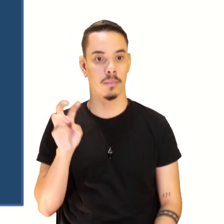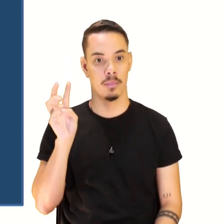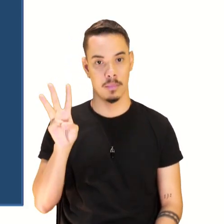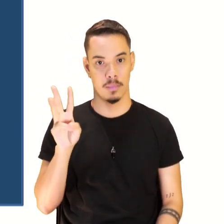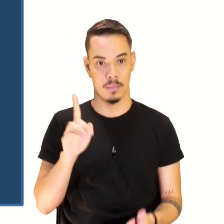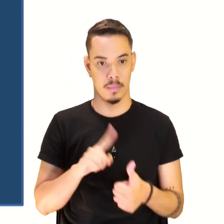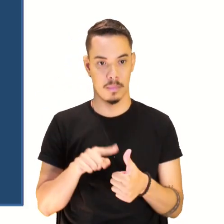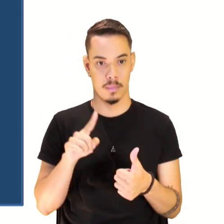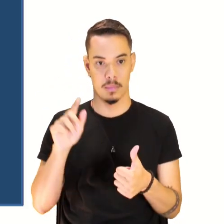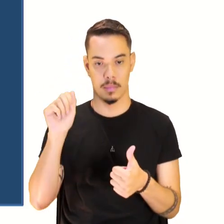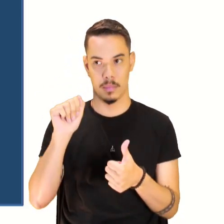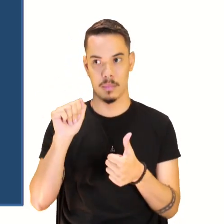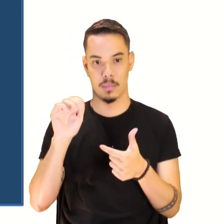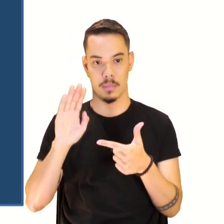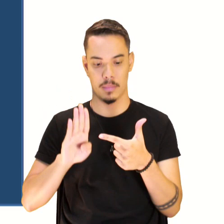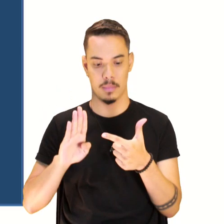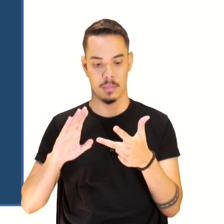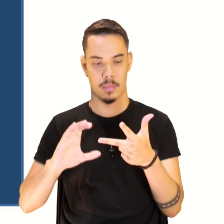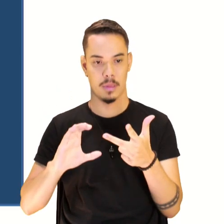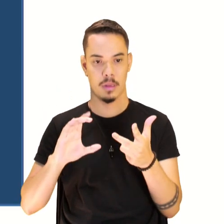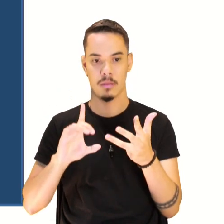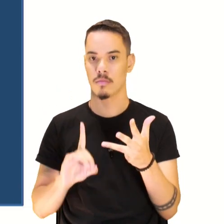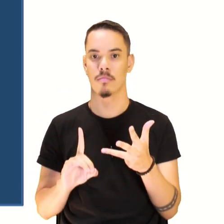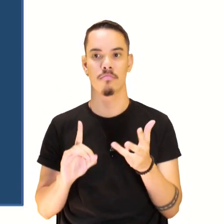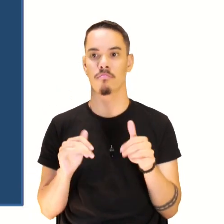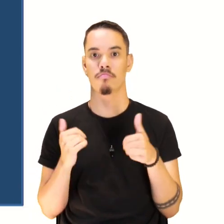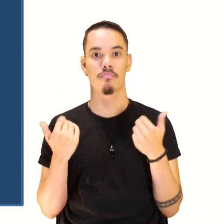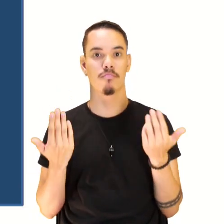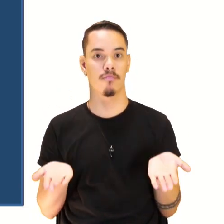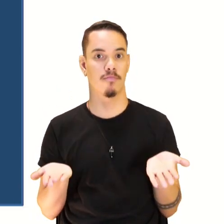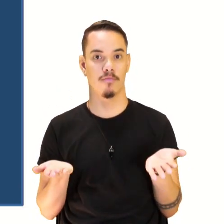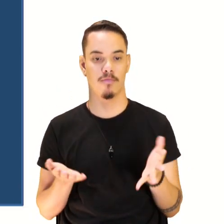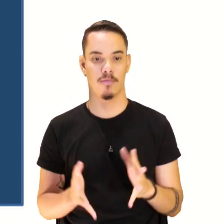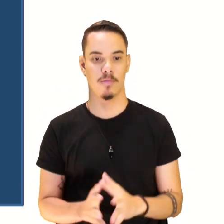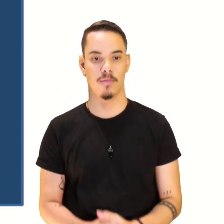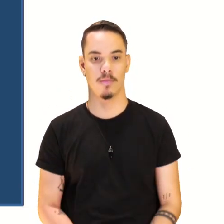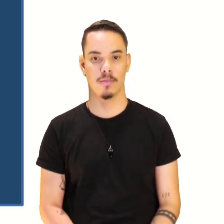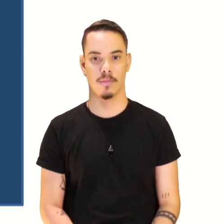três meios é um terço ou é dois terços